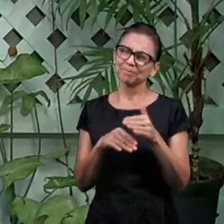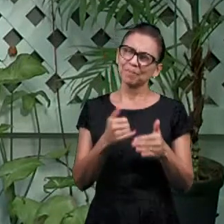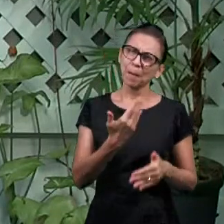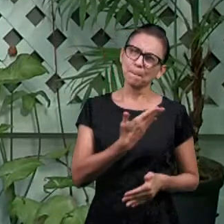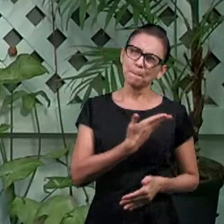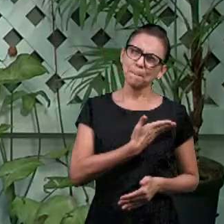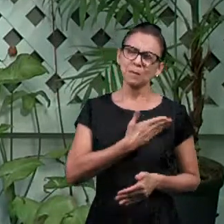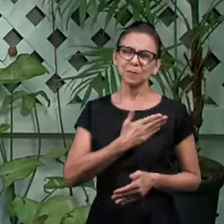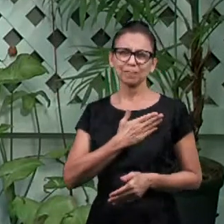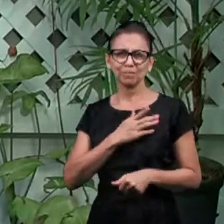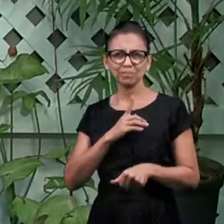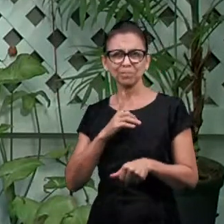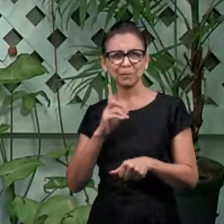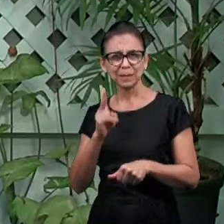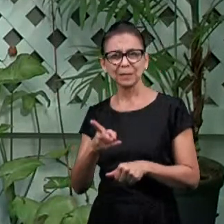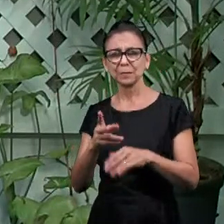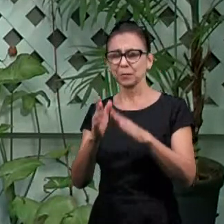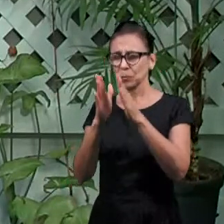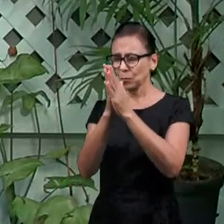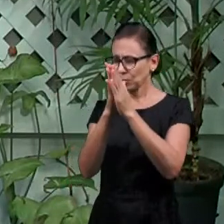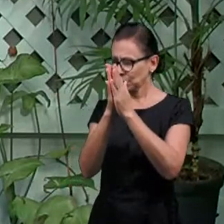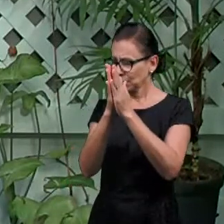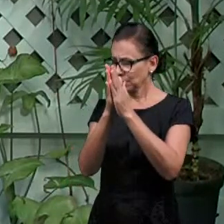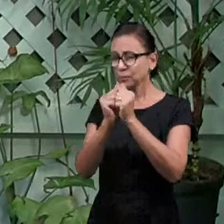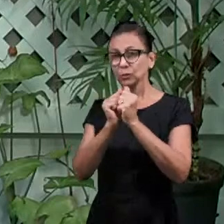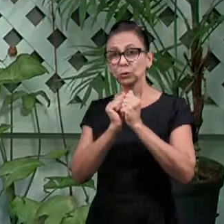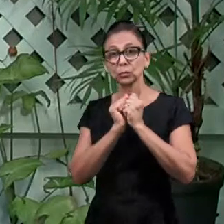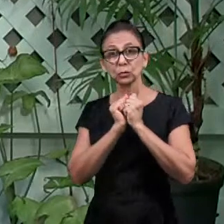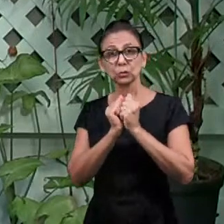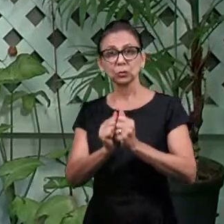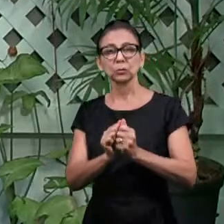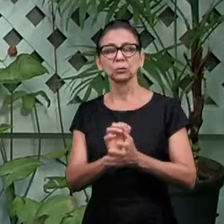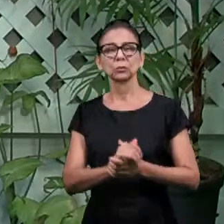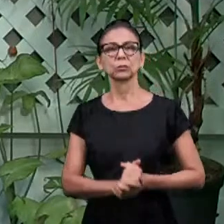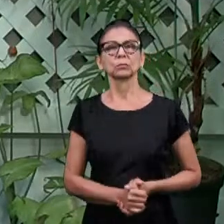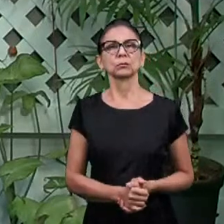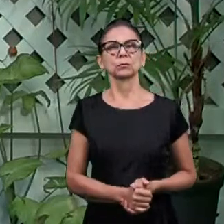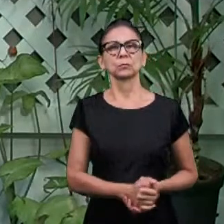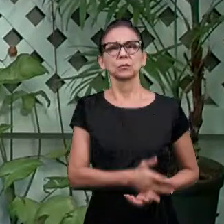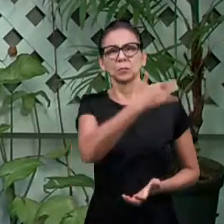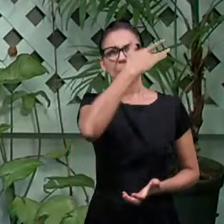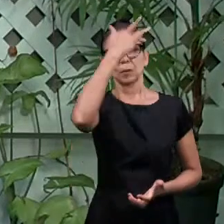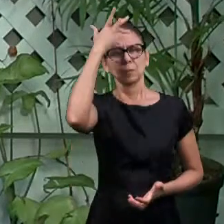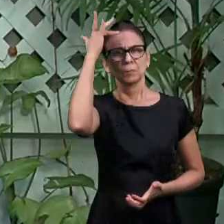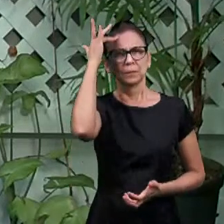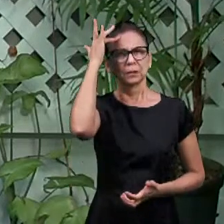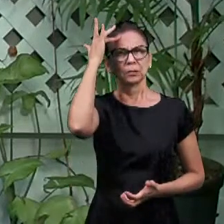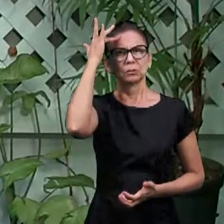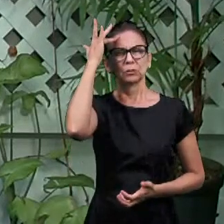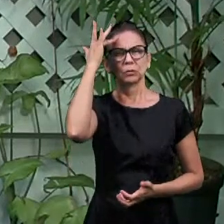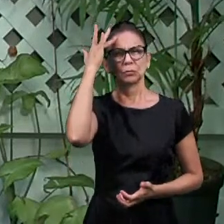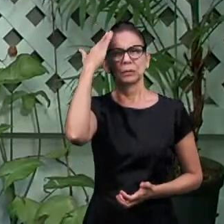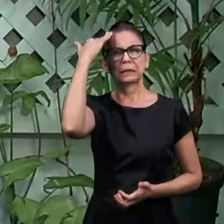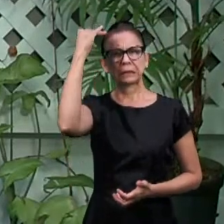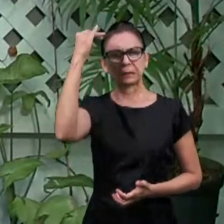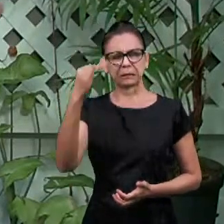oração, um homem prudente, juntamente com outro companheiro